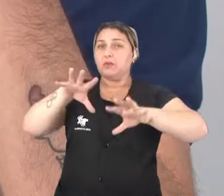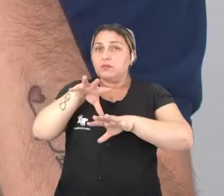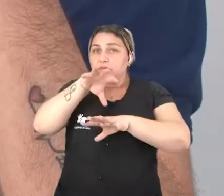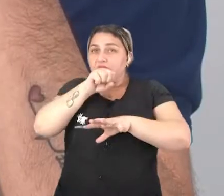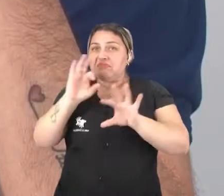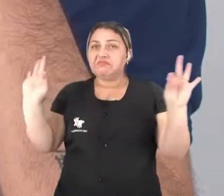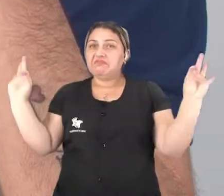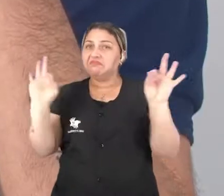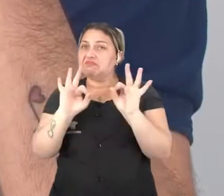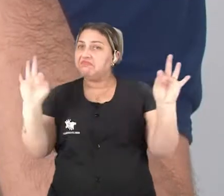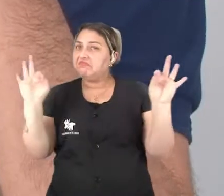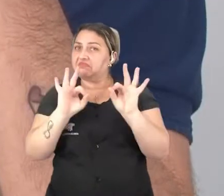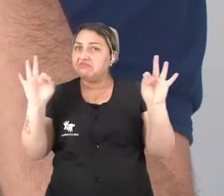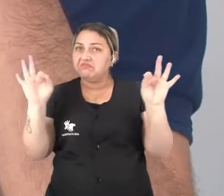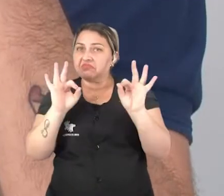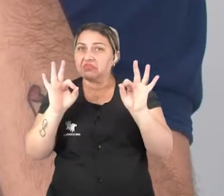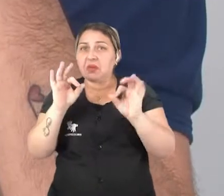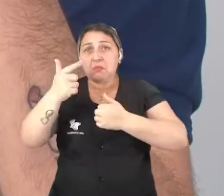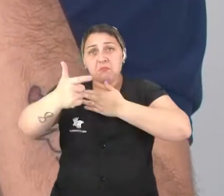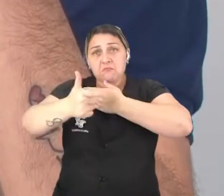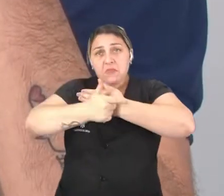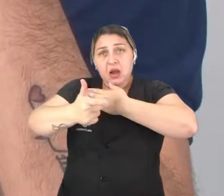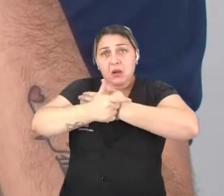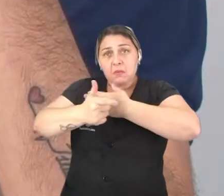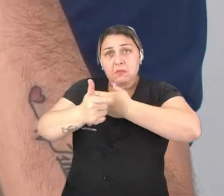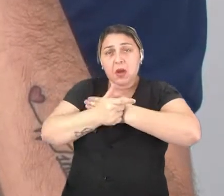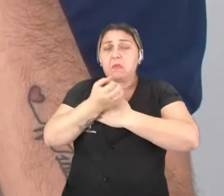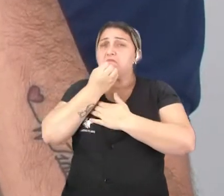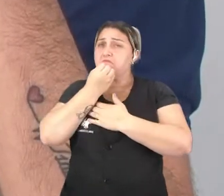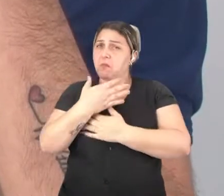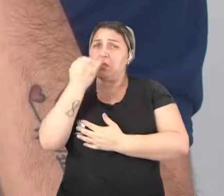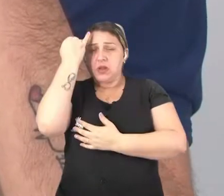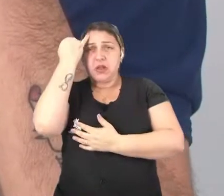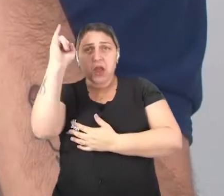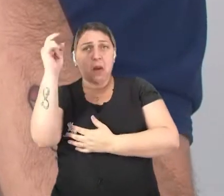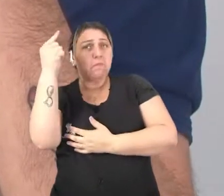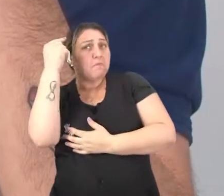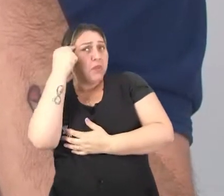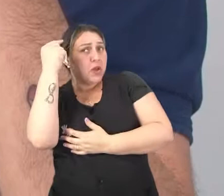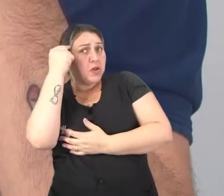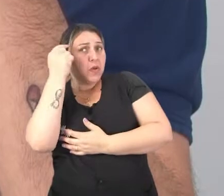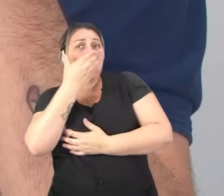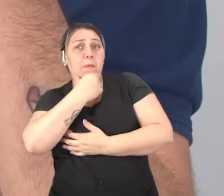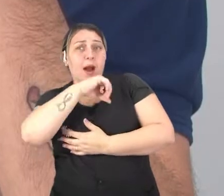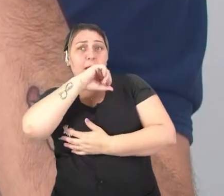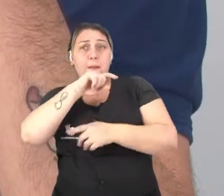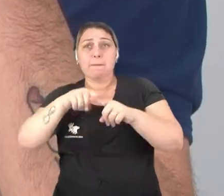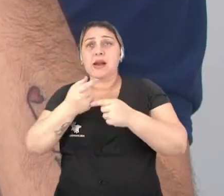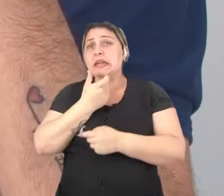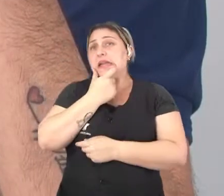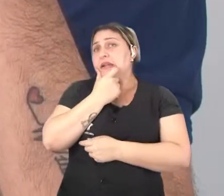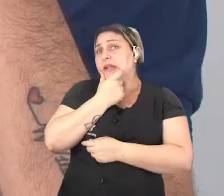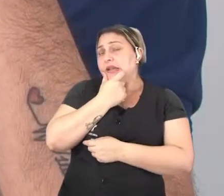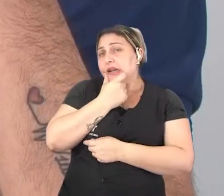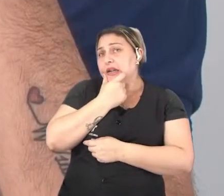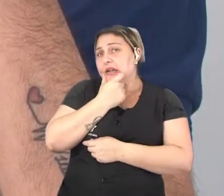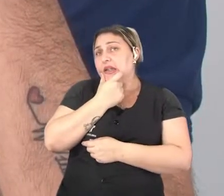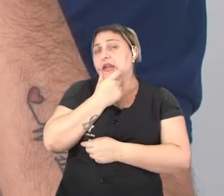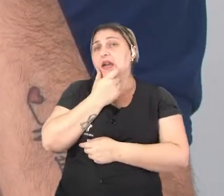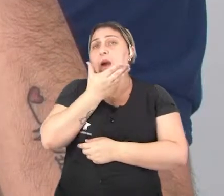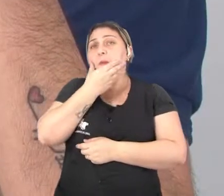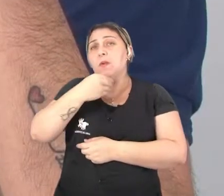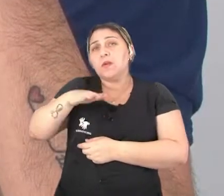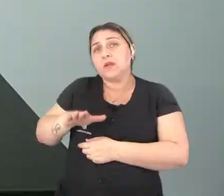nada. Talvez o manual de instrução fosse uma boa ideia, pensou, mas em inglês para a garotada